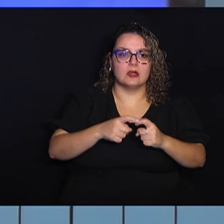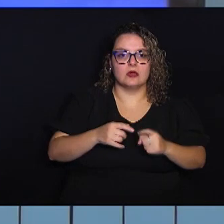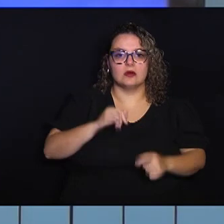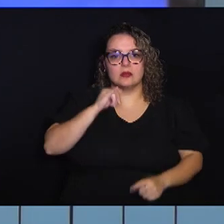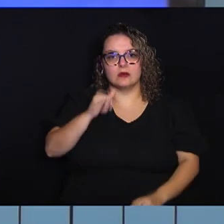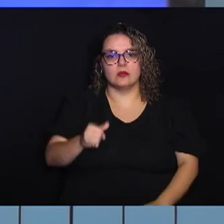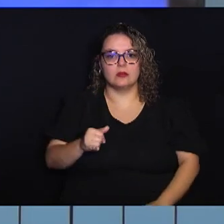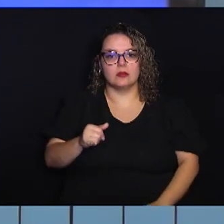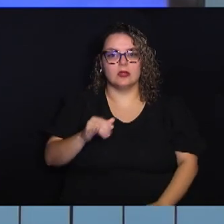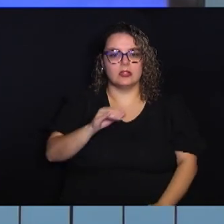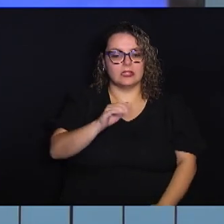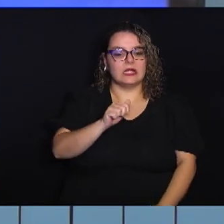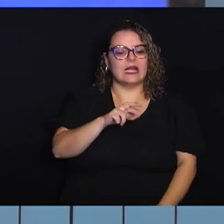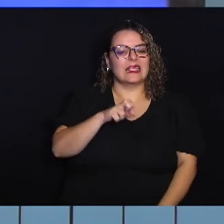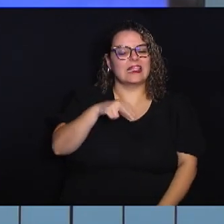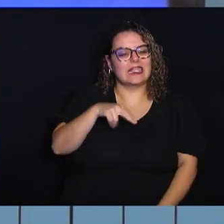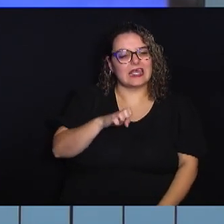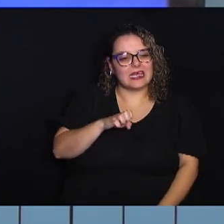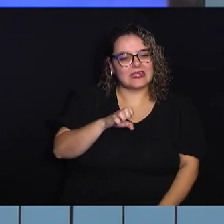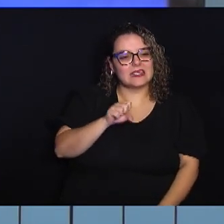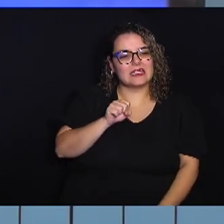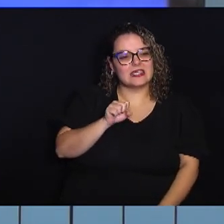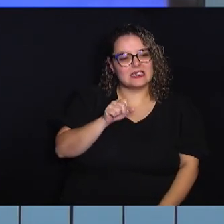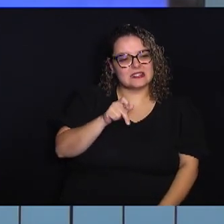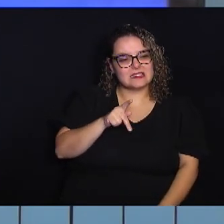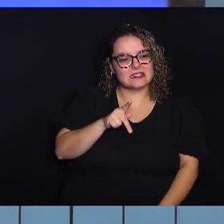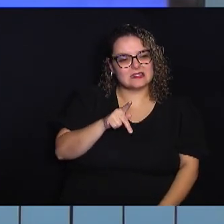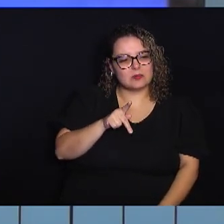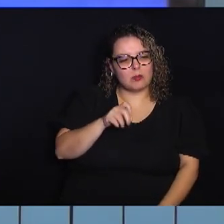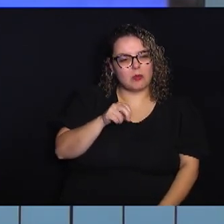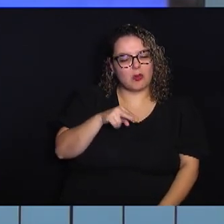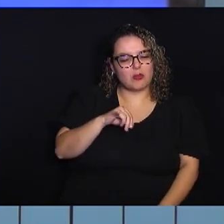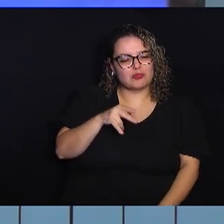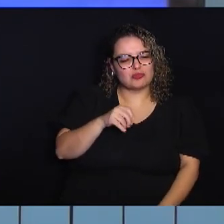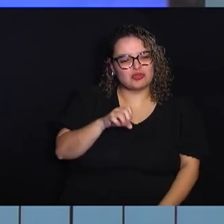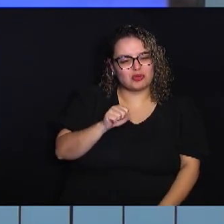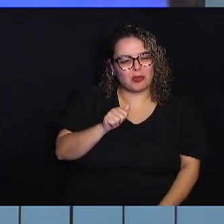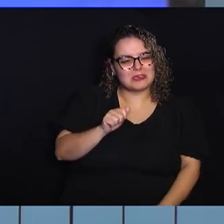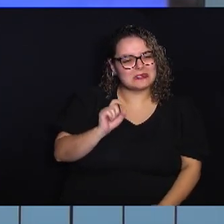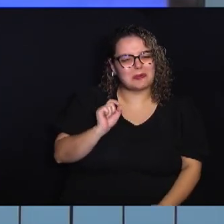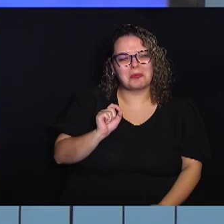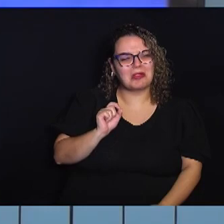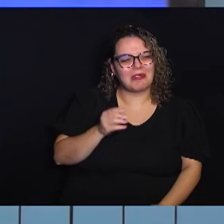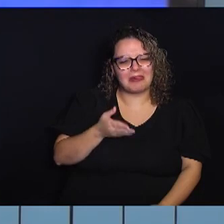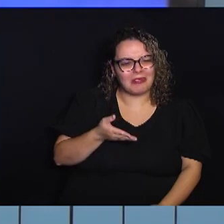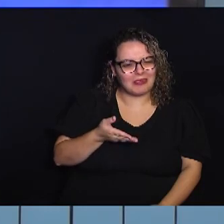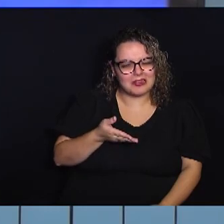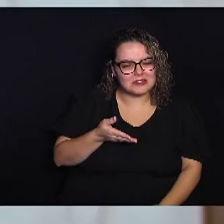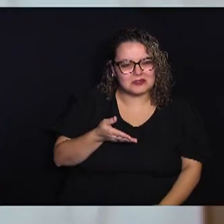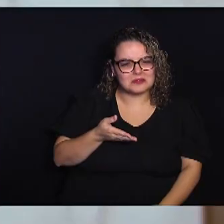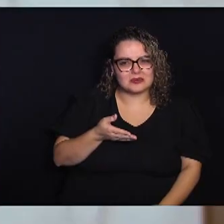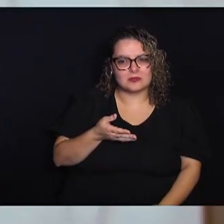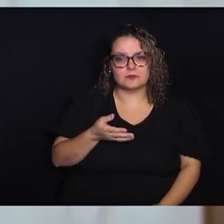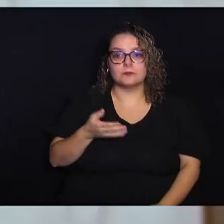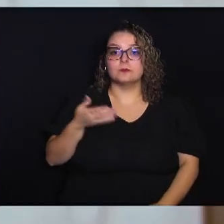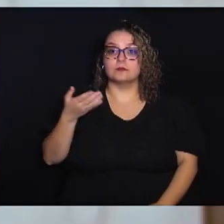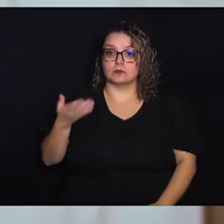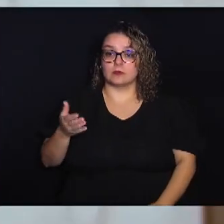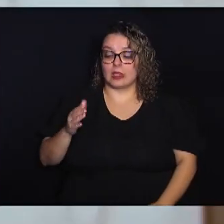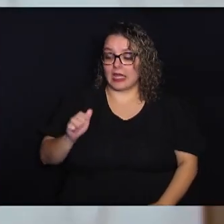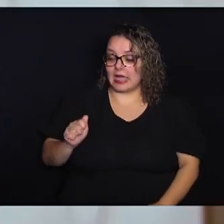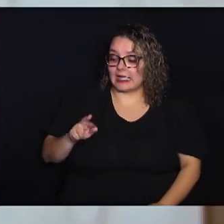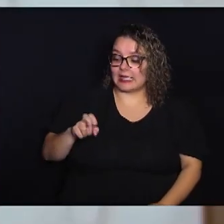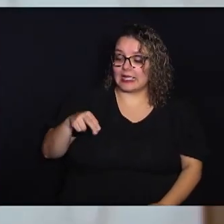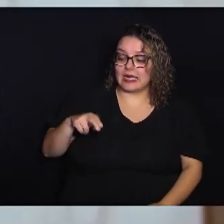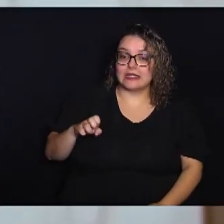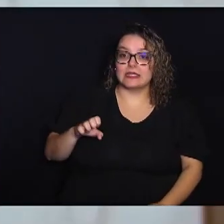carne esponjosa, né? O que é essa carne esponjosa? O que significa isso? Então, a carne